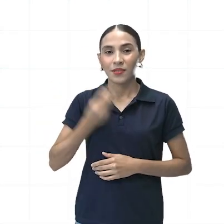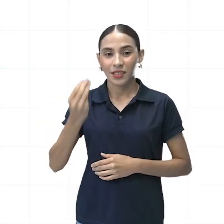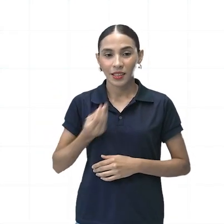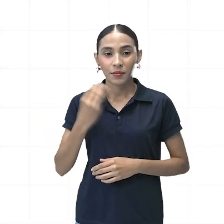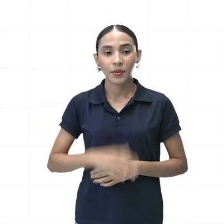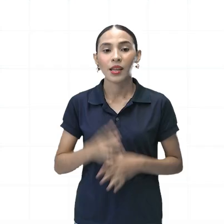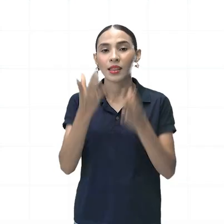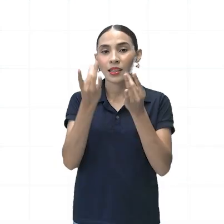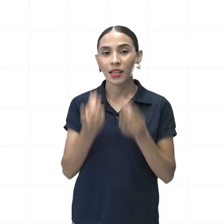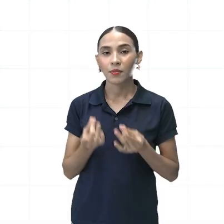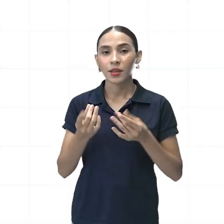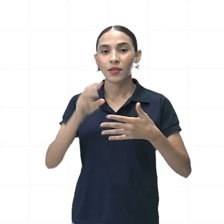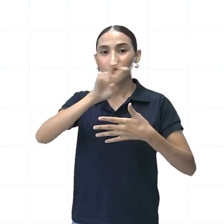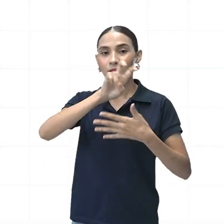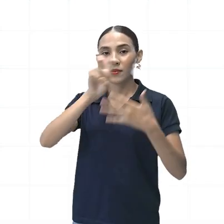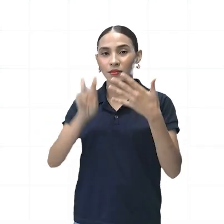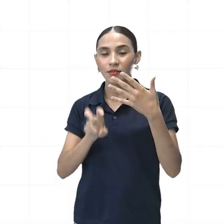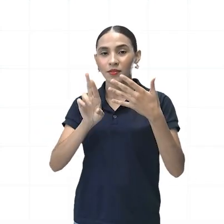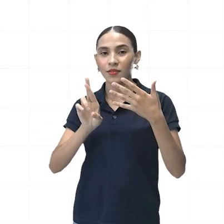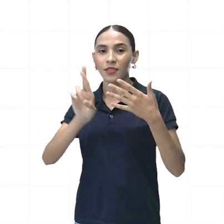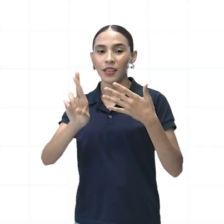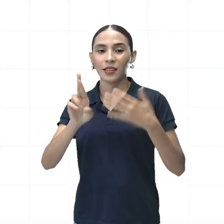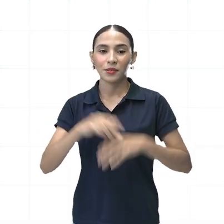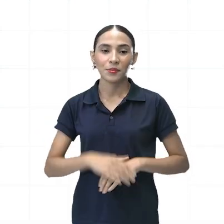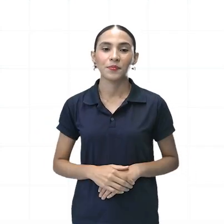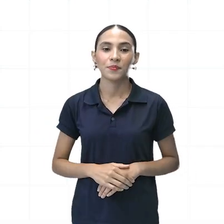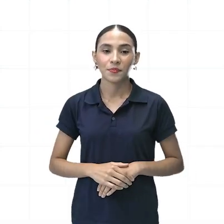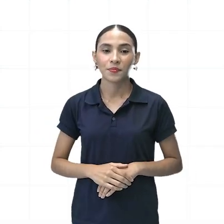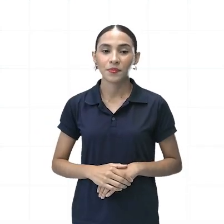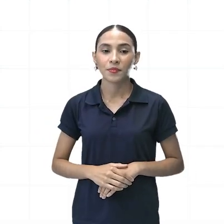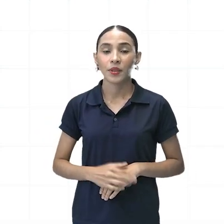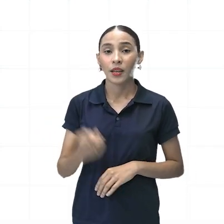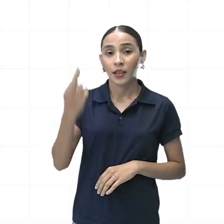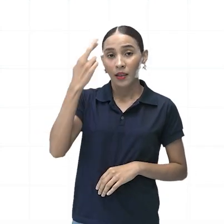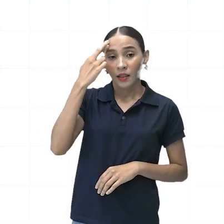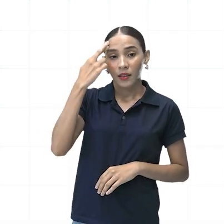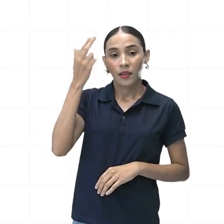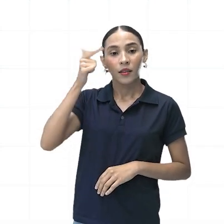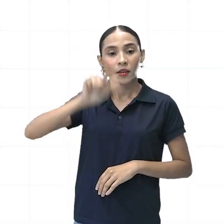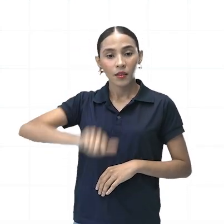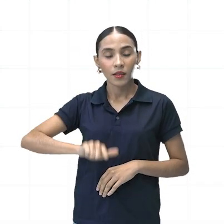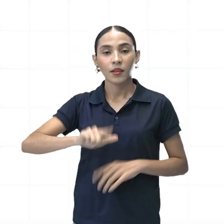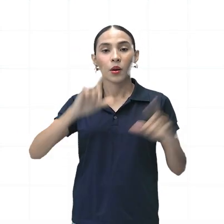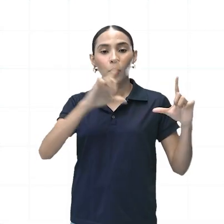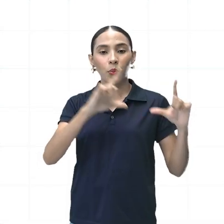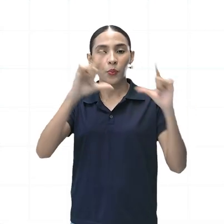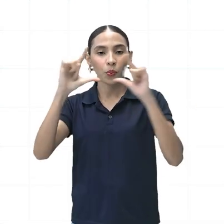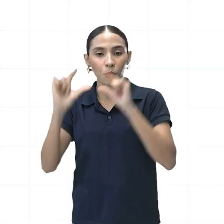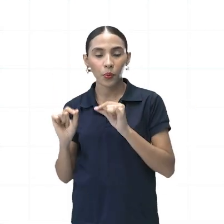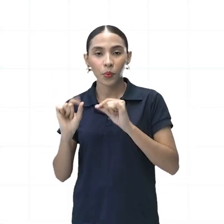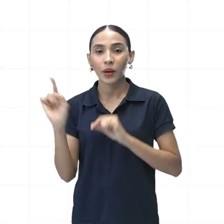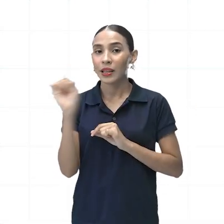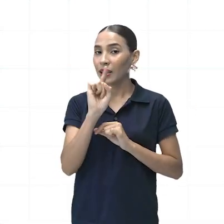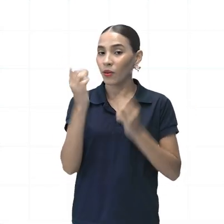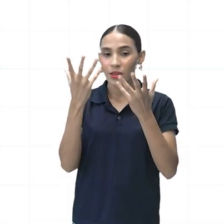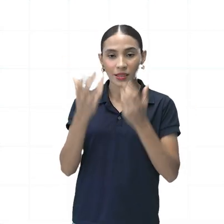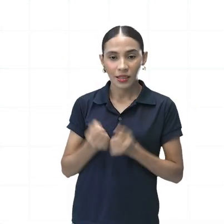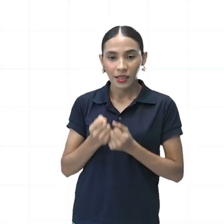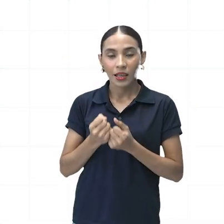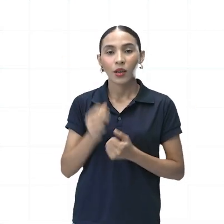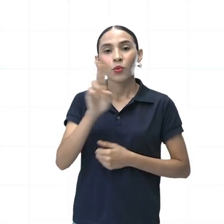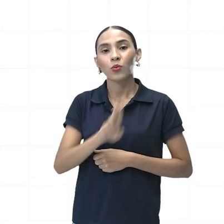biodiversidade. Detalhamento, os 5R, repensar, reduzir,